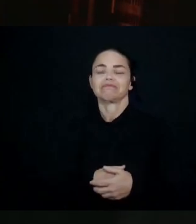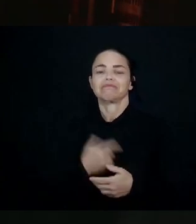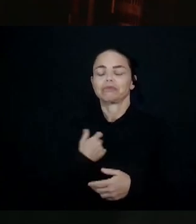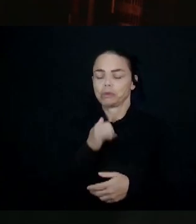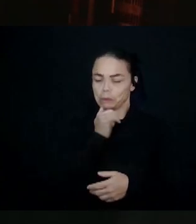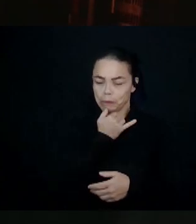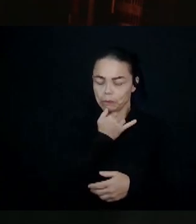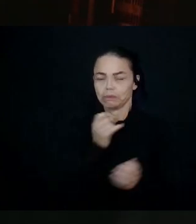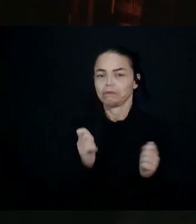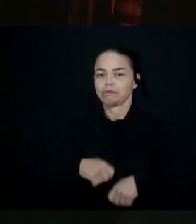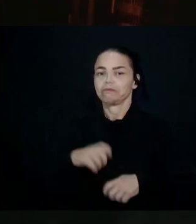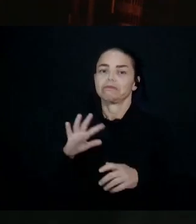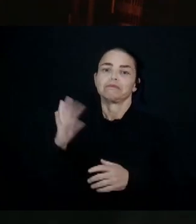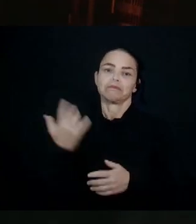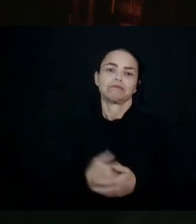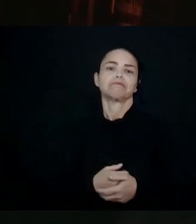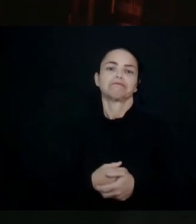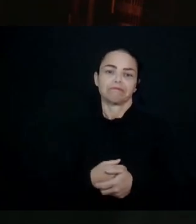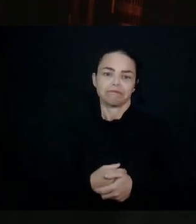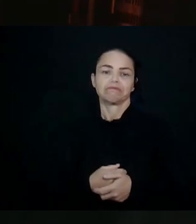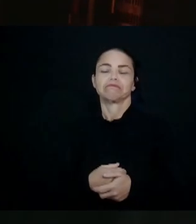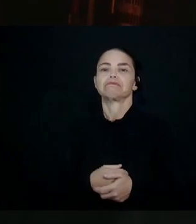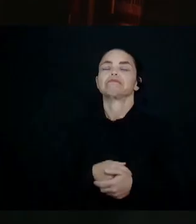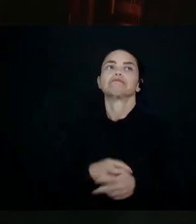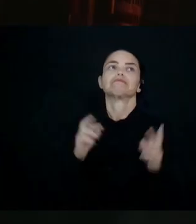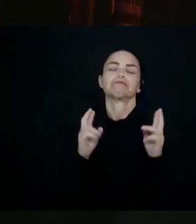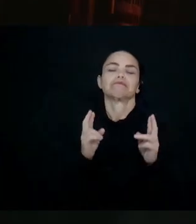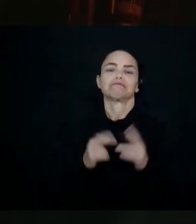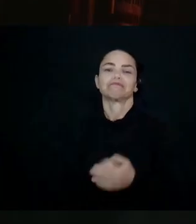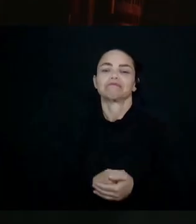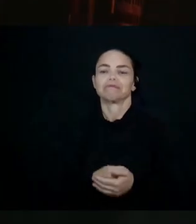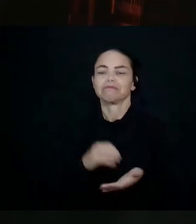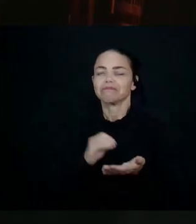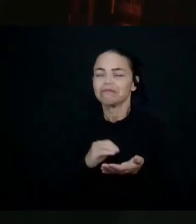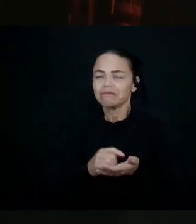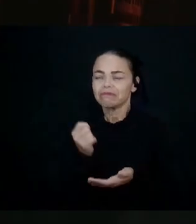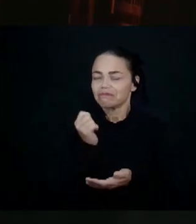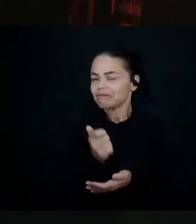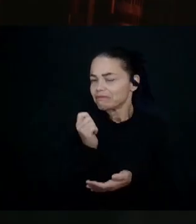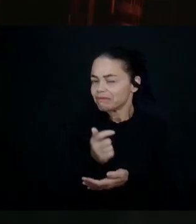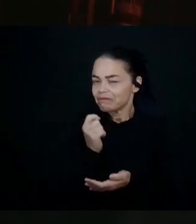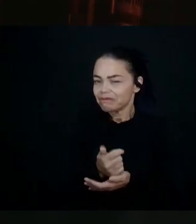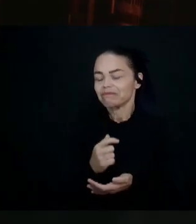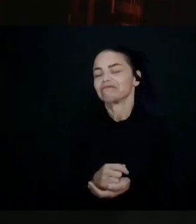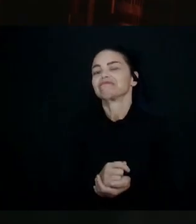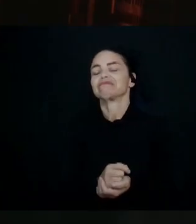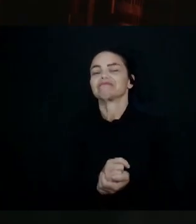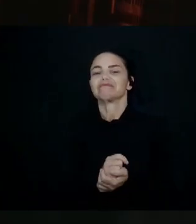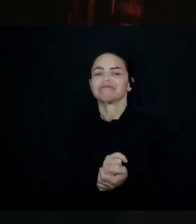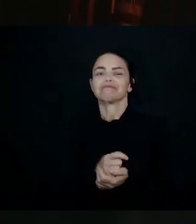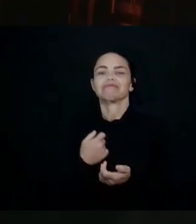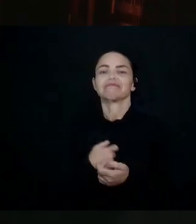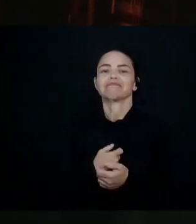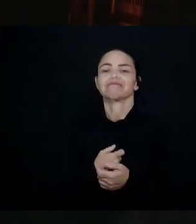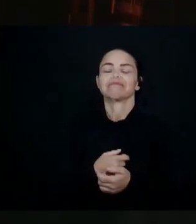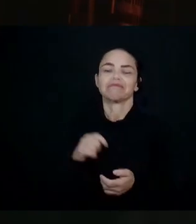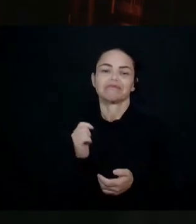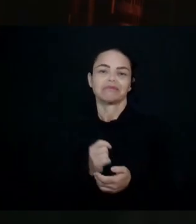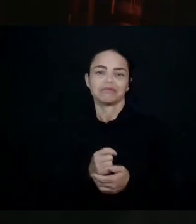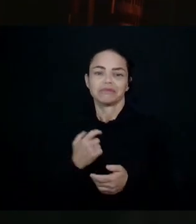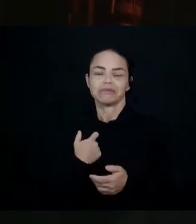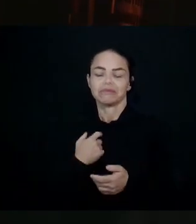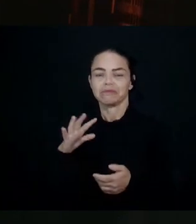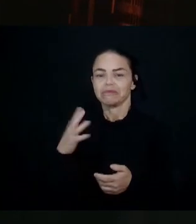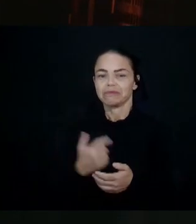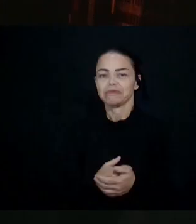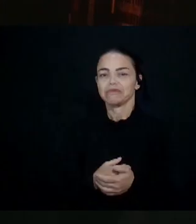pode acontecer? Né? Tomara que com o falta pouco, tomara que com o falta pouco isso não aconteça, mas e se acontecer, como é